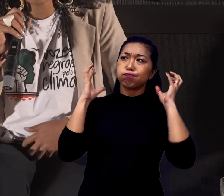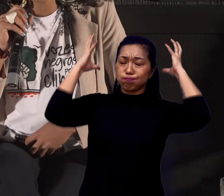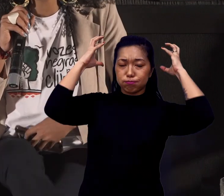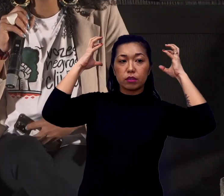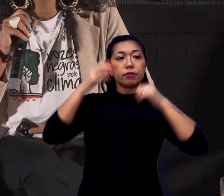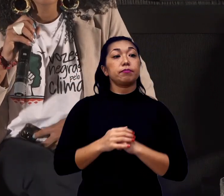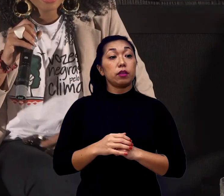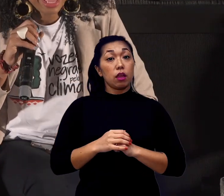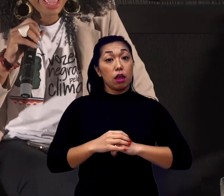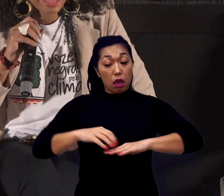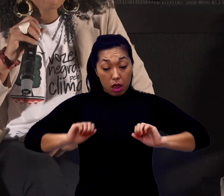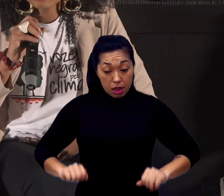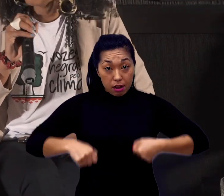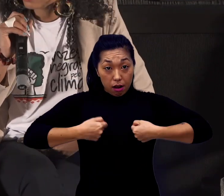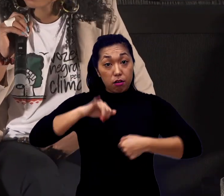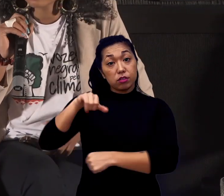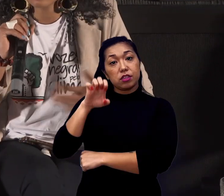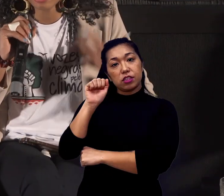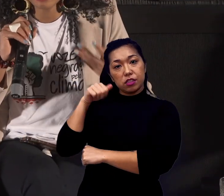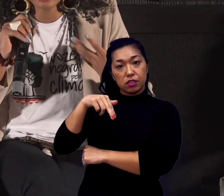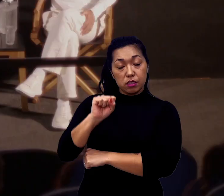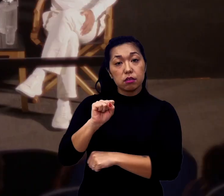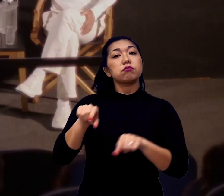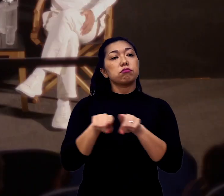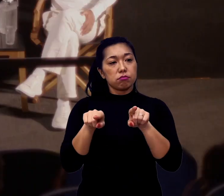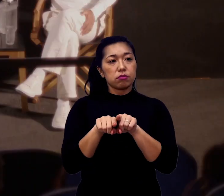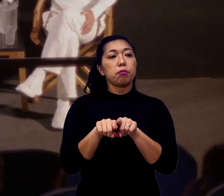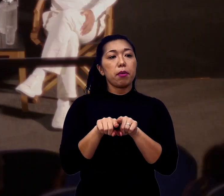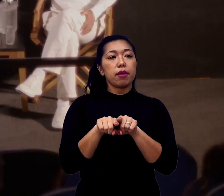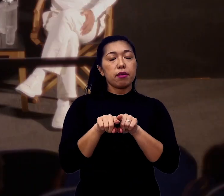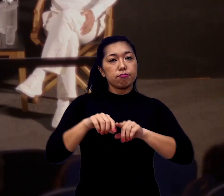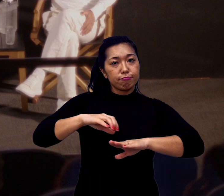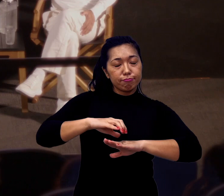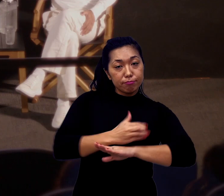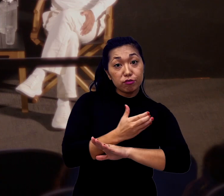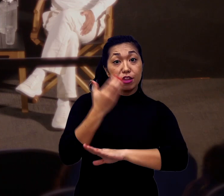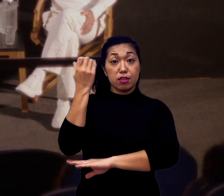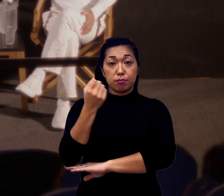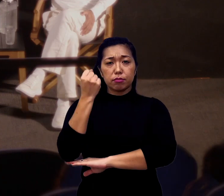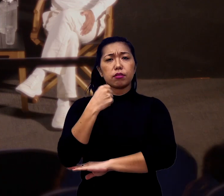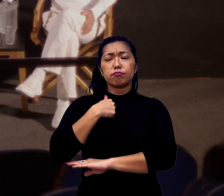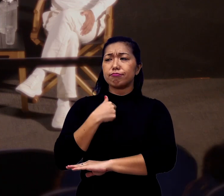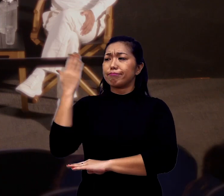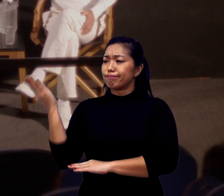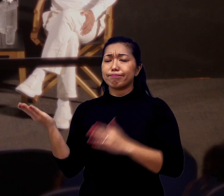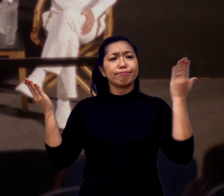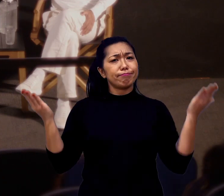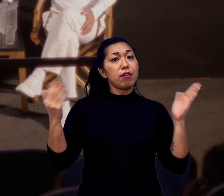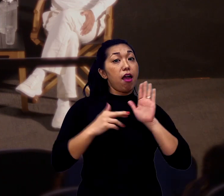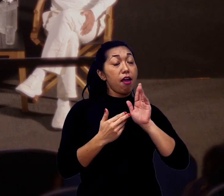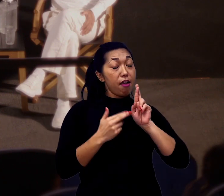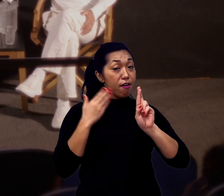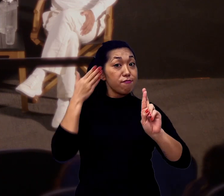jeans, tênis brancos. Muito feliz de estar aqui ao lado de duas grandes referências, pessoas que eu estudo, que